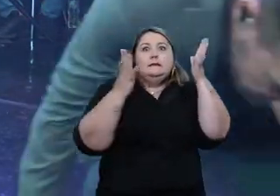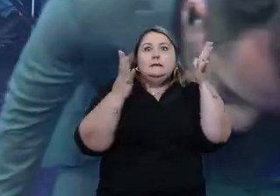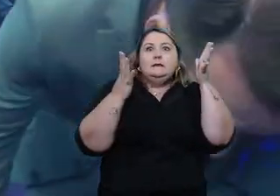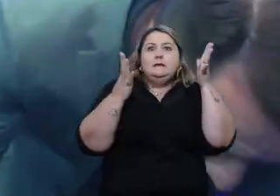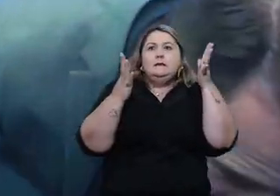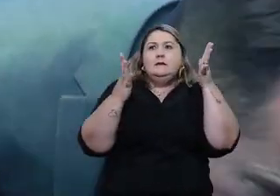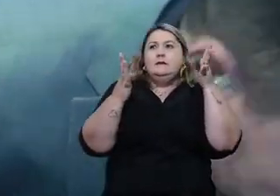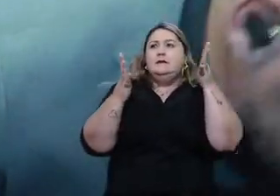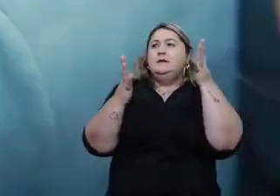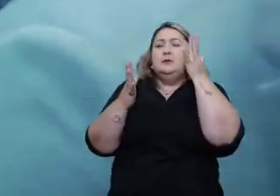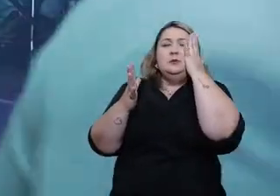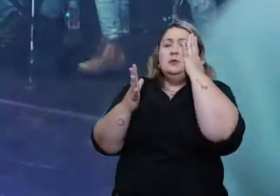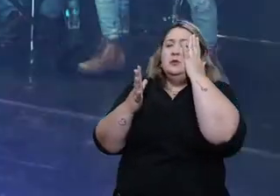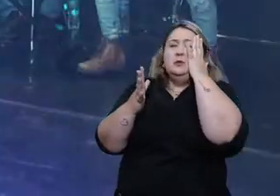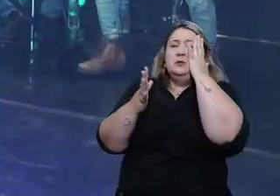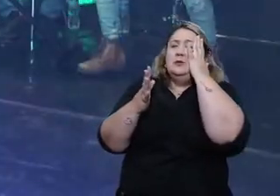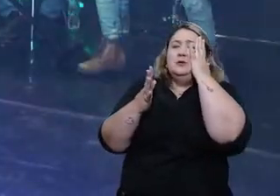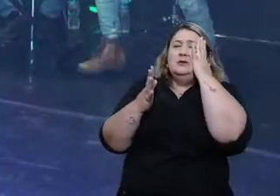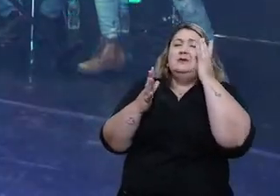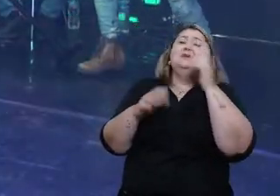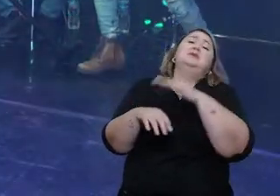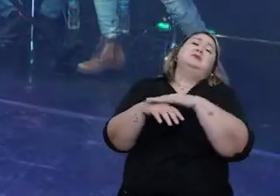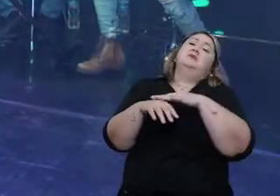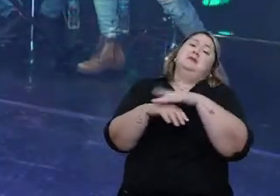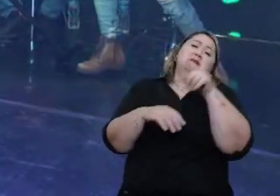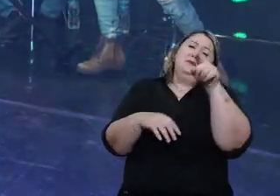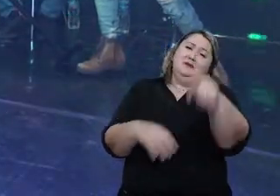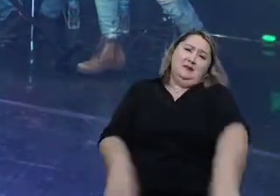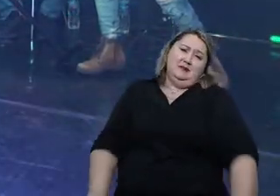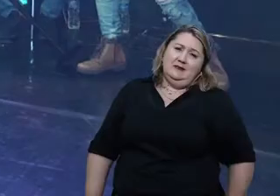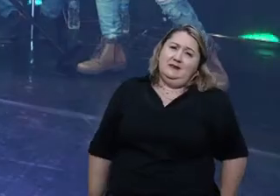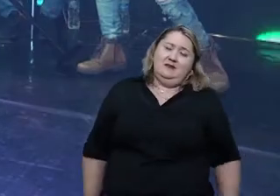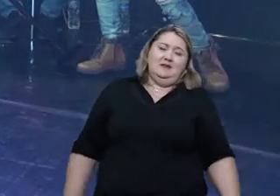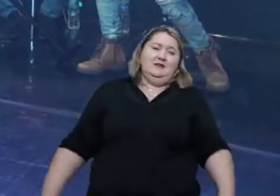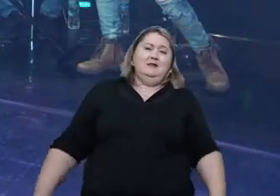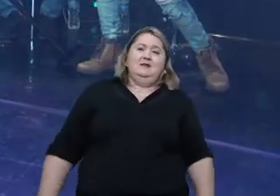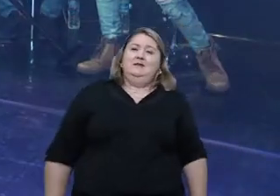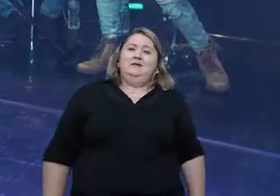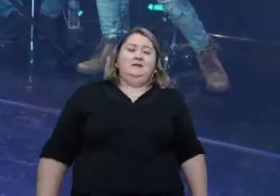insistir. E eu não durmo sem falar contigo.